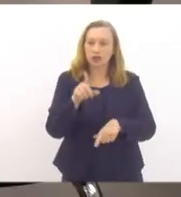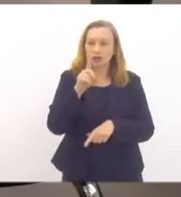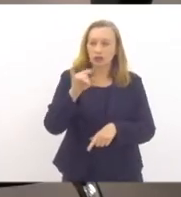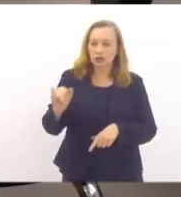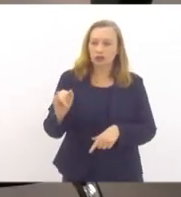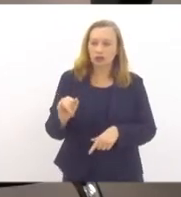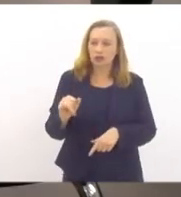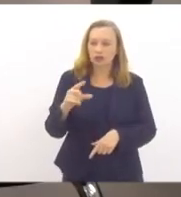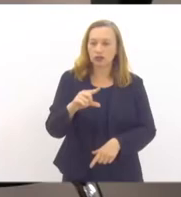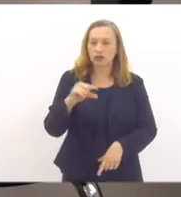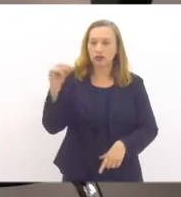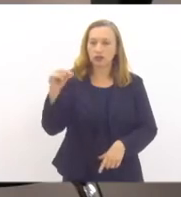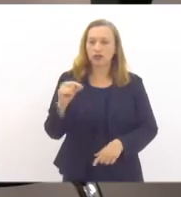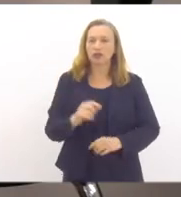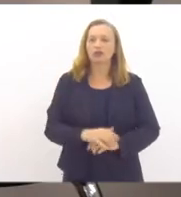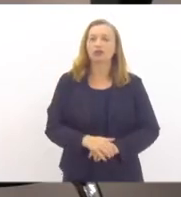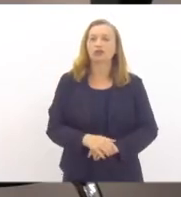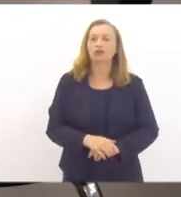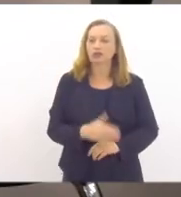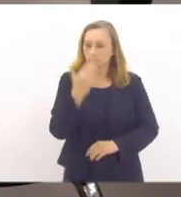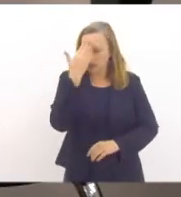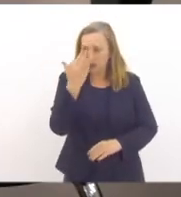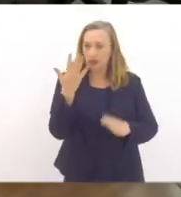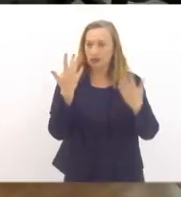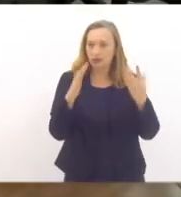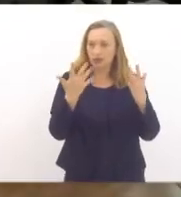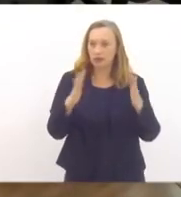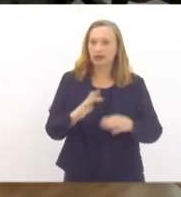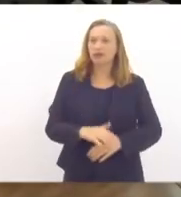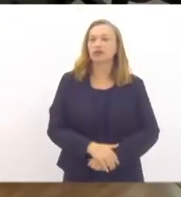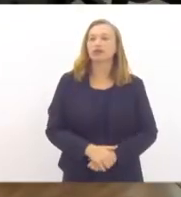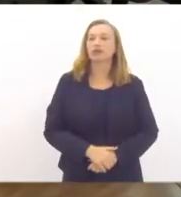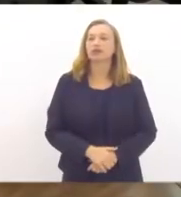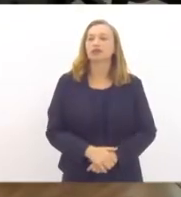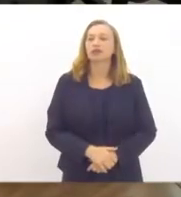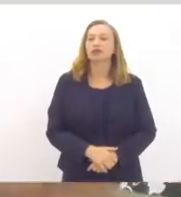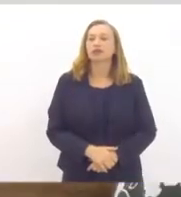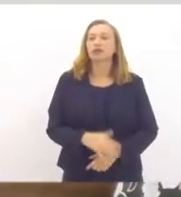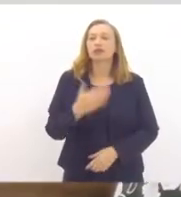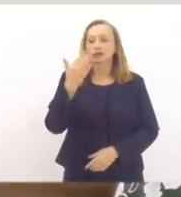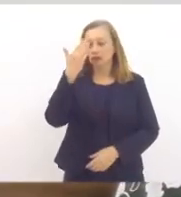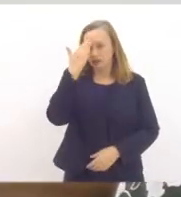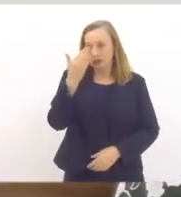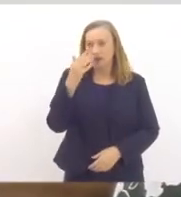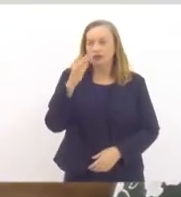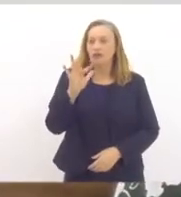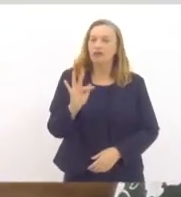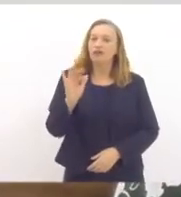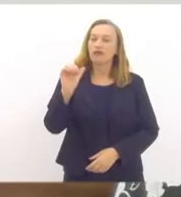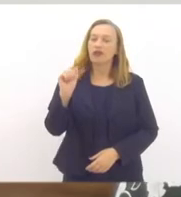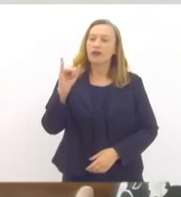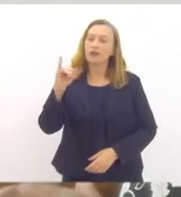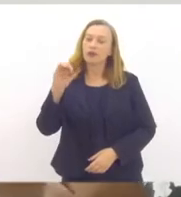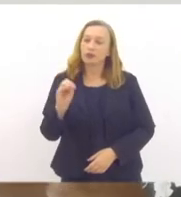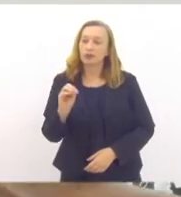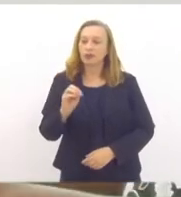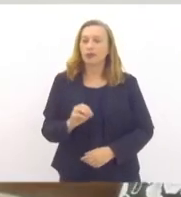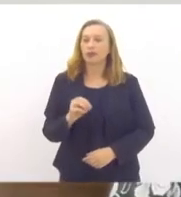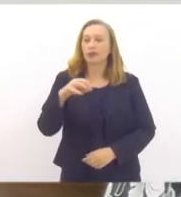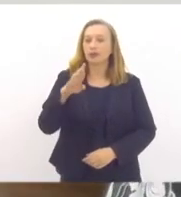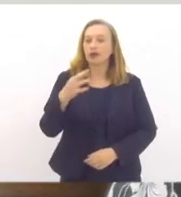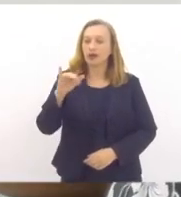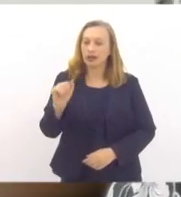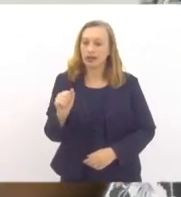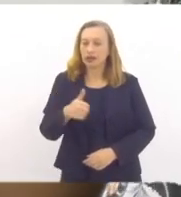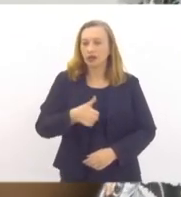a ser eleitos para o mecanismo. Obrigado e parabéns. Obrigado, Fábio. Então, parcial. Mariana